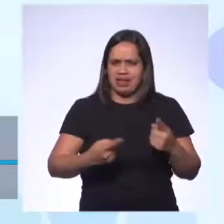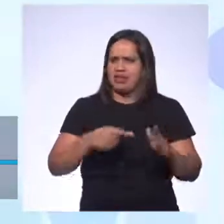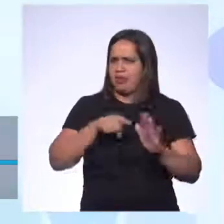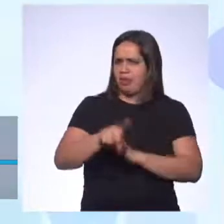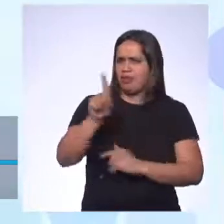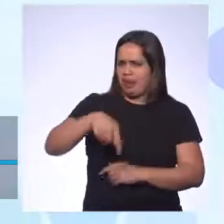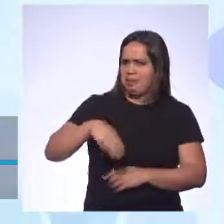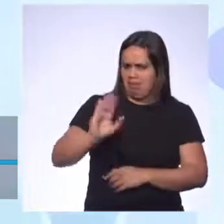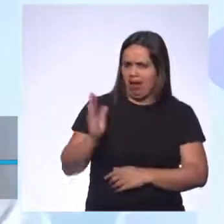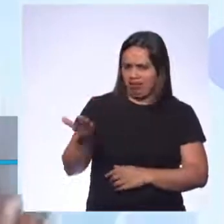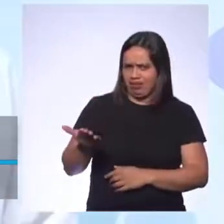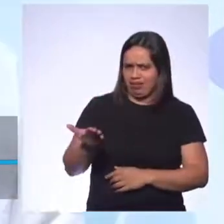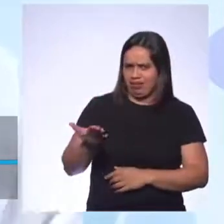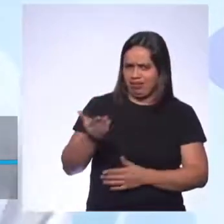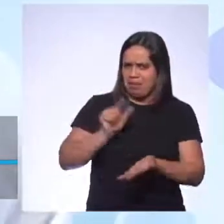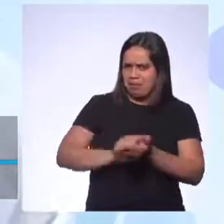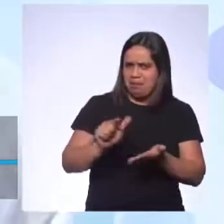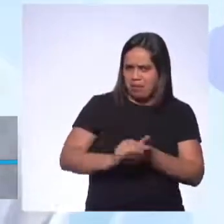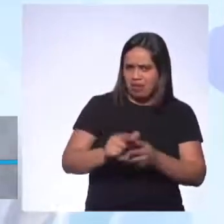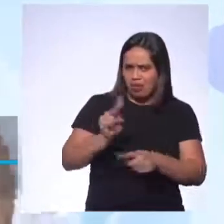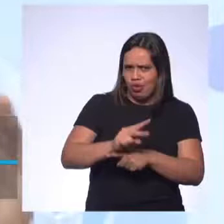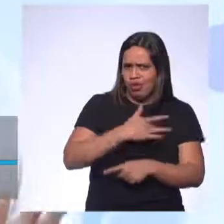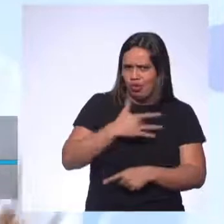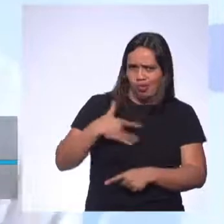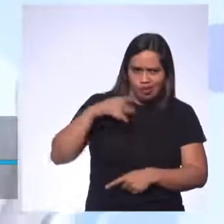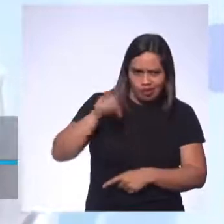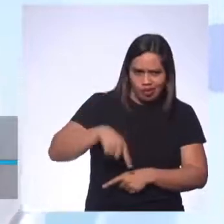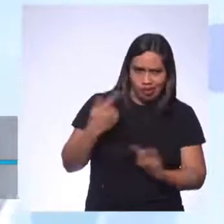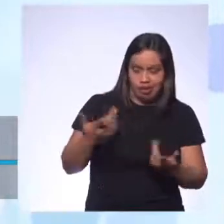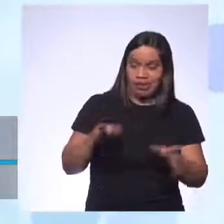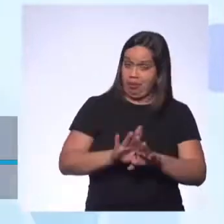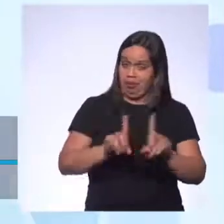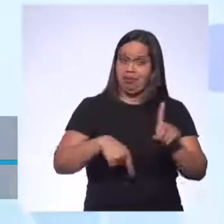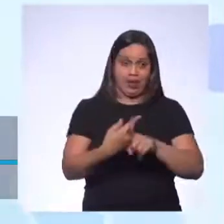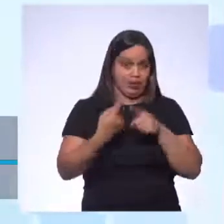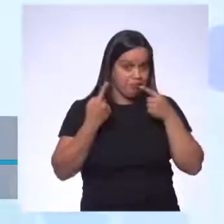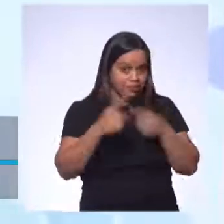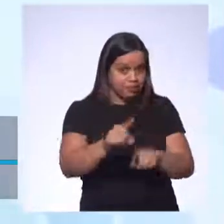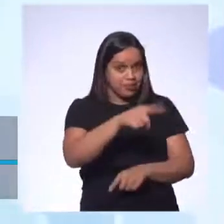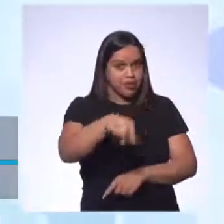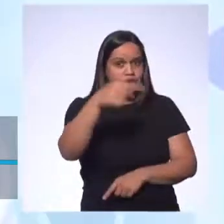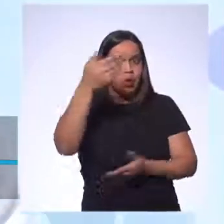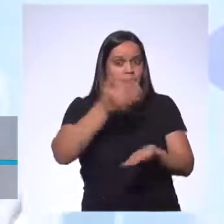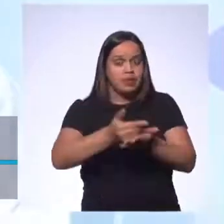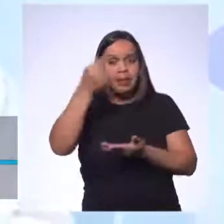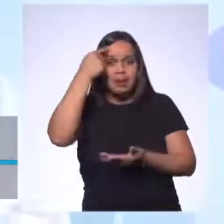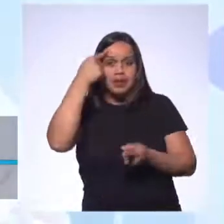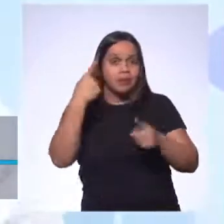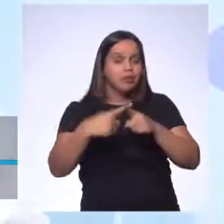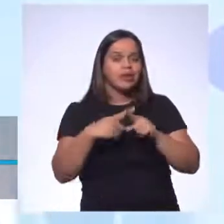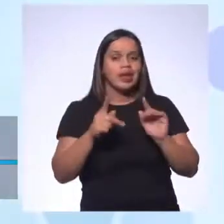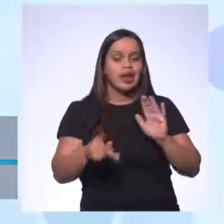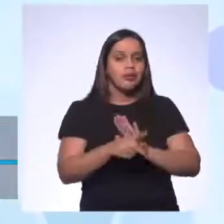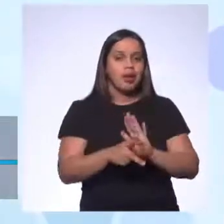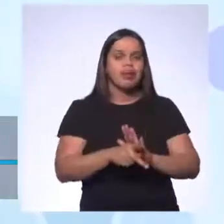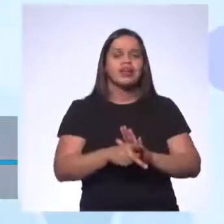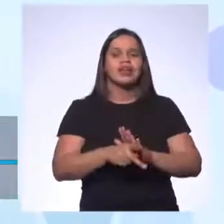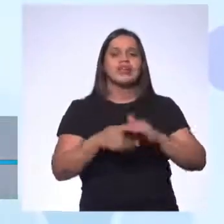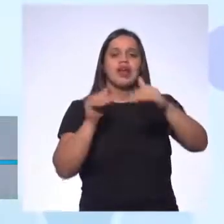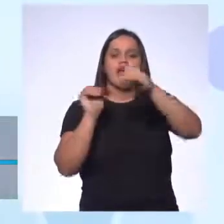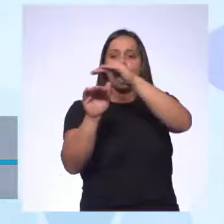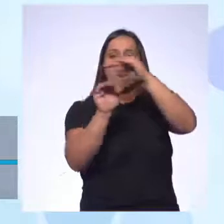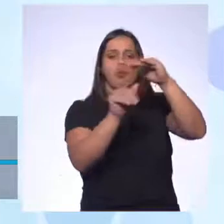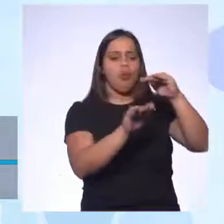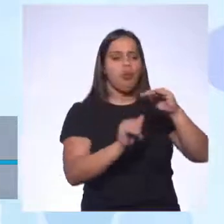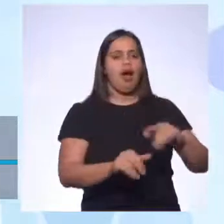Não sei. Tá? E aí, mais uma provocação também, tá? Para a gente começar, porque pode ser higiênico ali na prateleira,